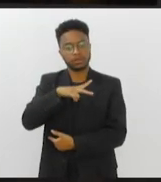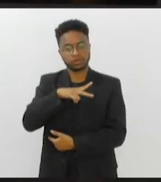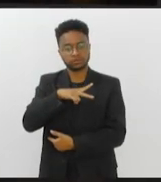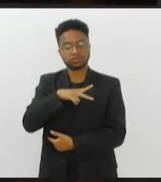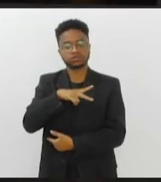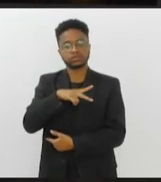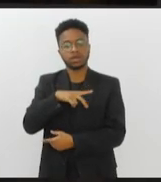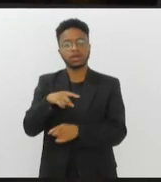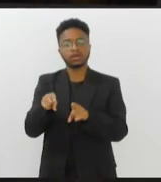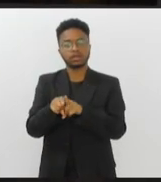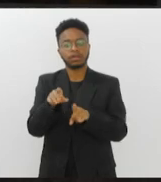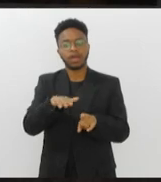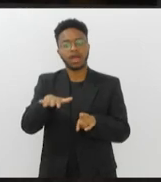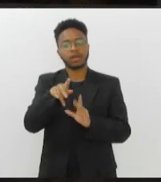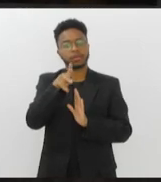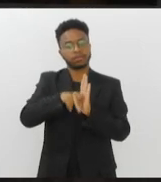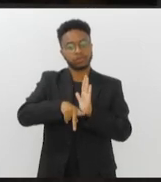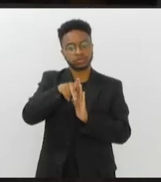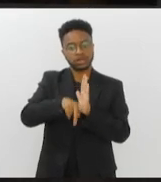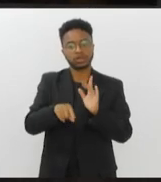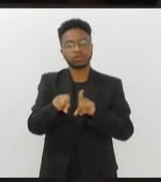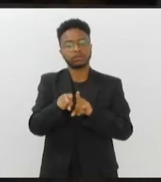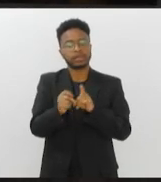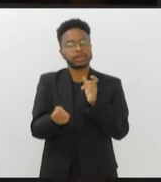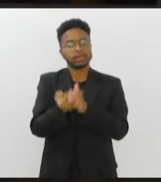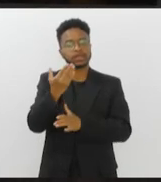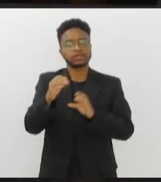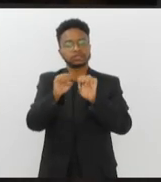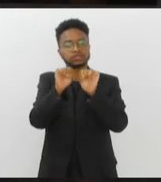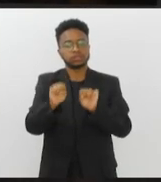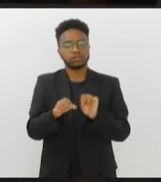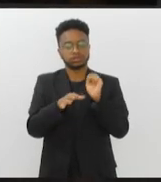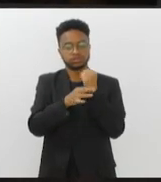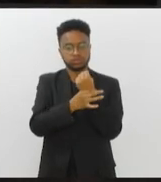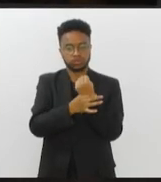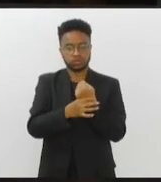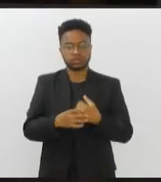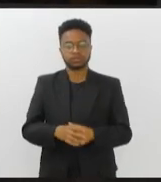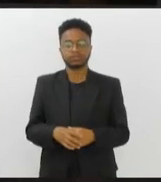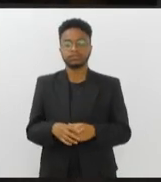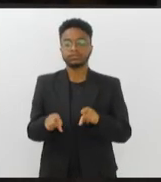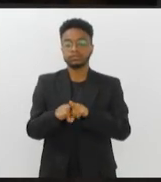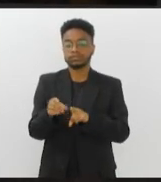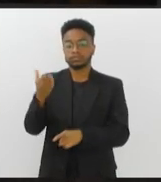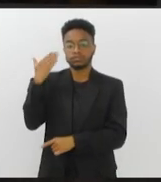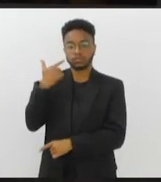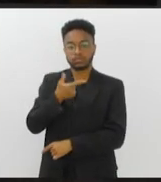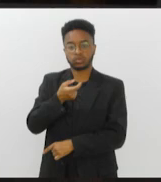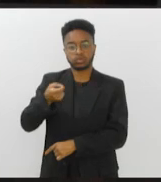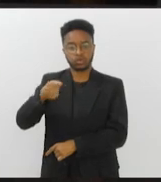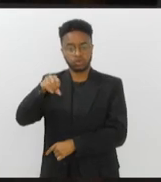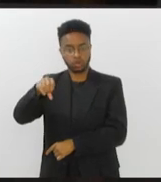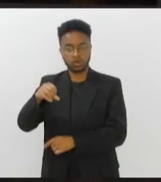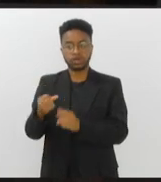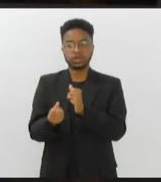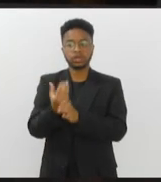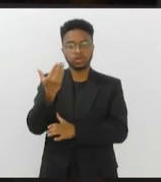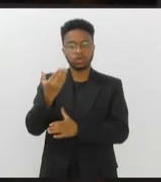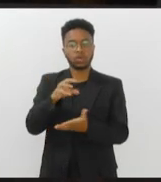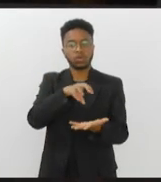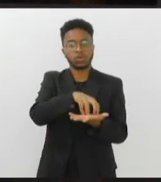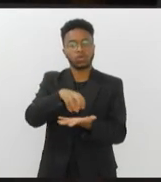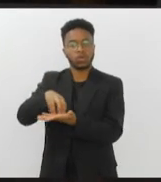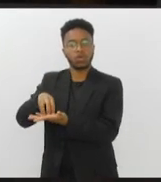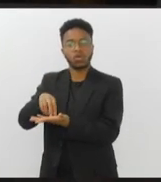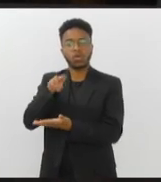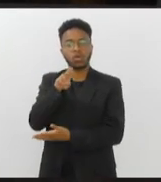nas áreas de projetos e implementações de sistemas de segurança. Em 2009, atuou na implantação das unidades de